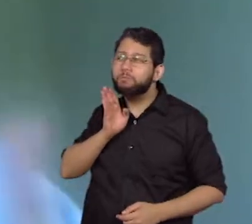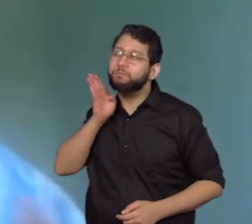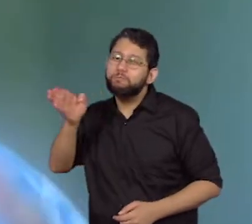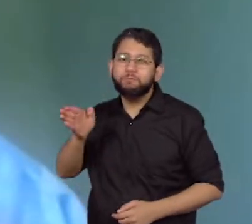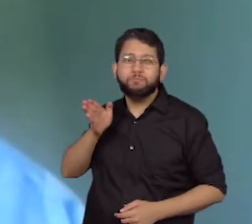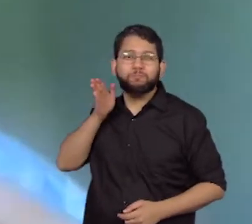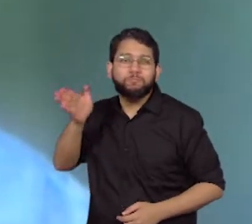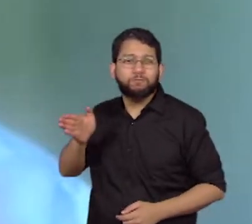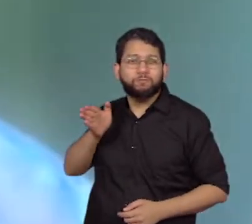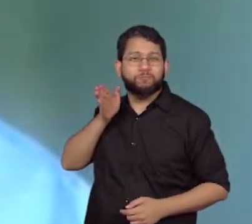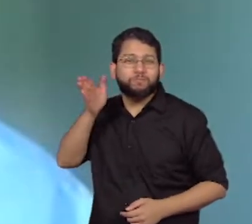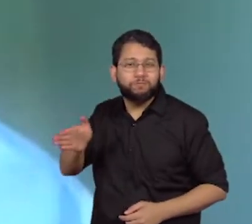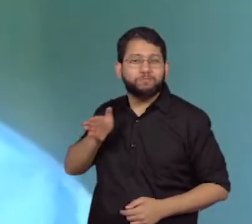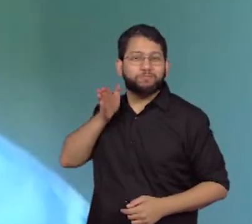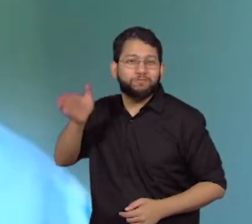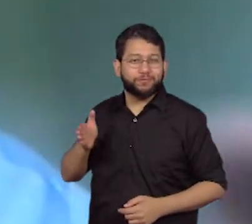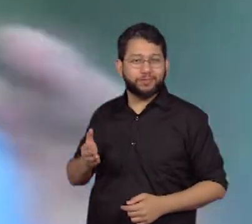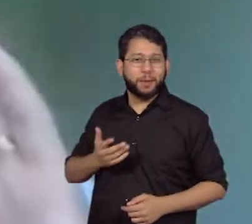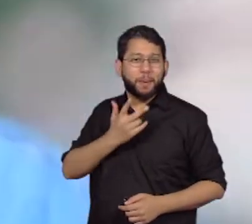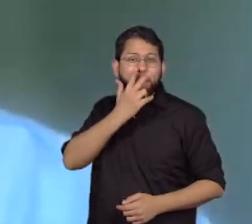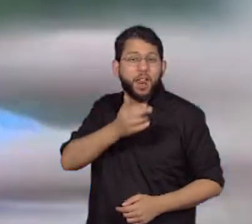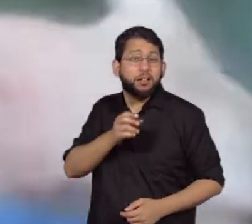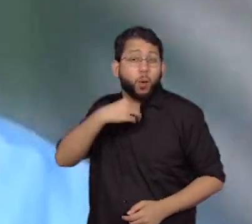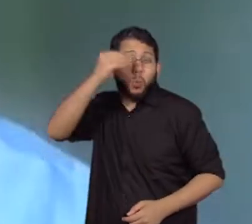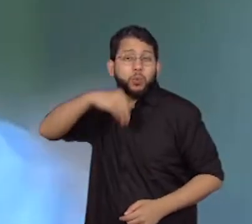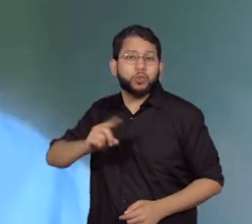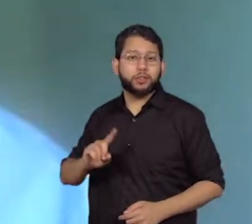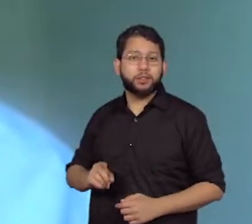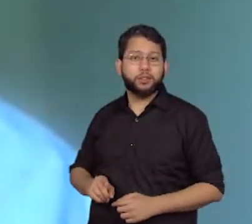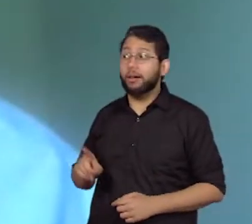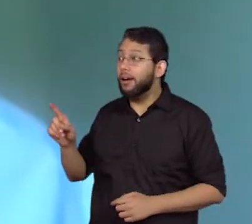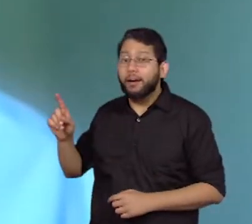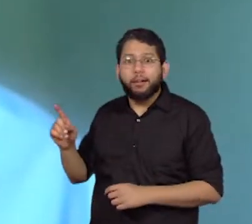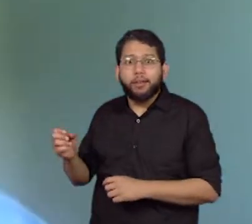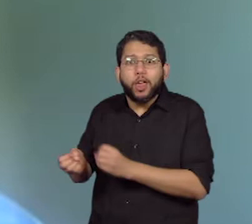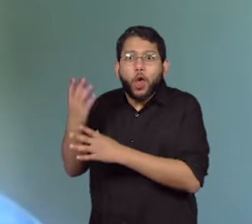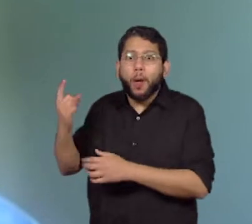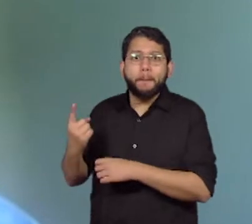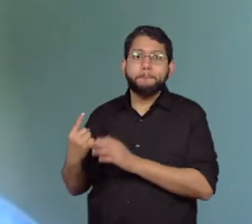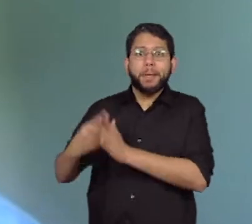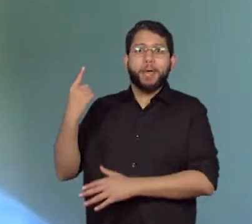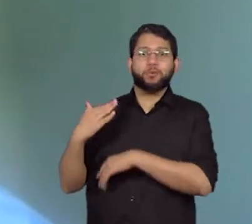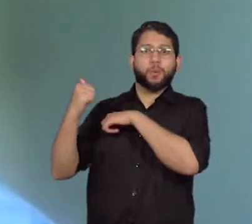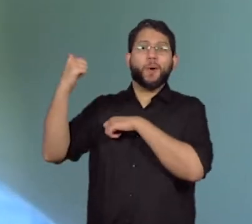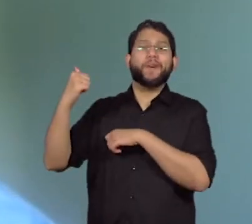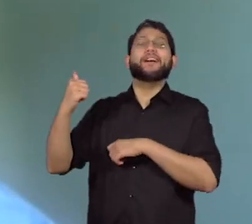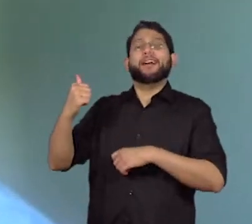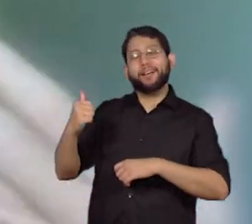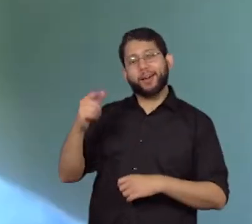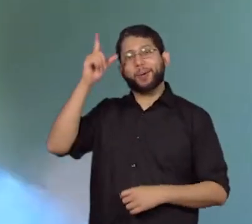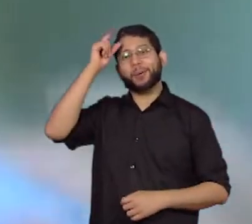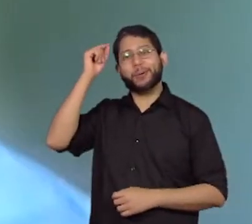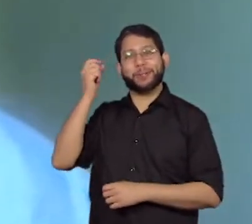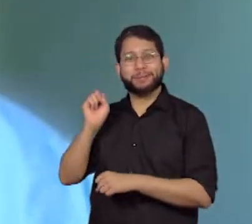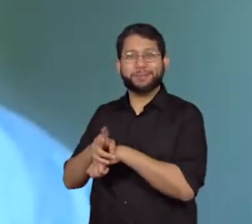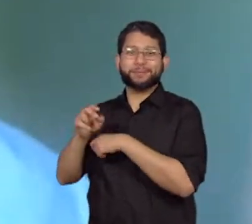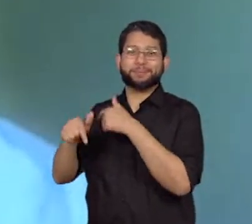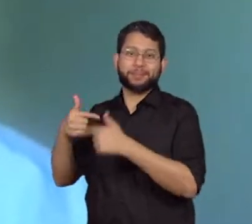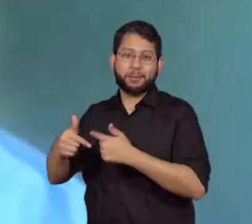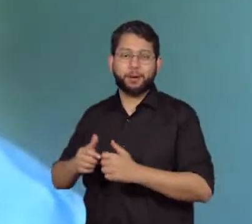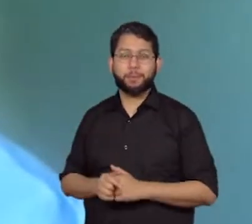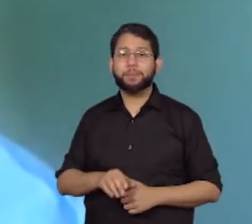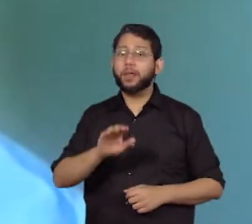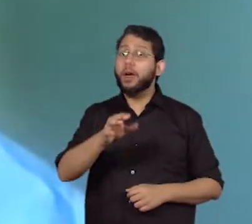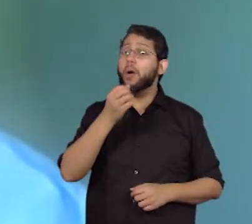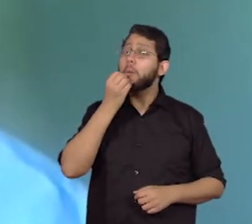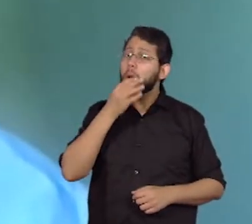brinco, muitas vezes eu venço pelo cansaço, né? E aí eu comecei a trabalhar no McDonald's. Ele tinha um fator de, além de ser um